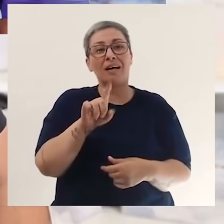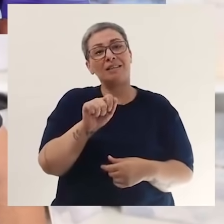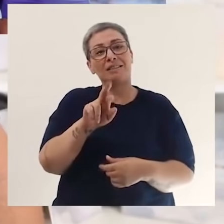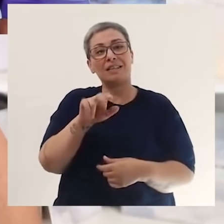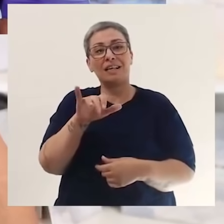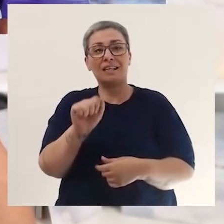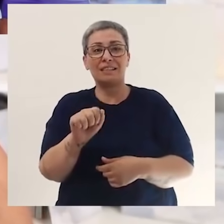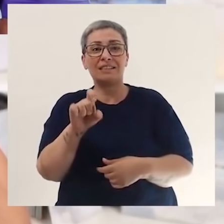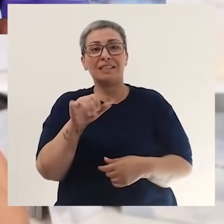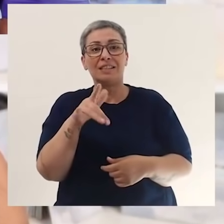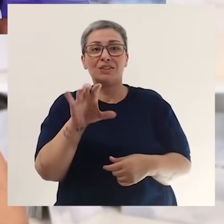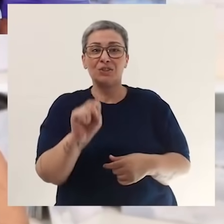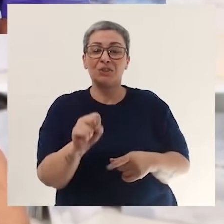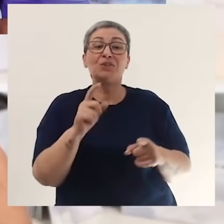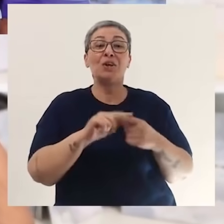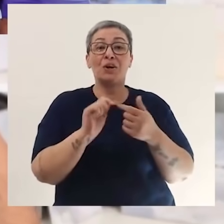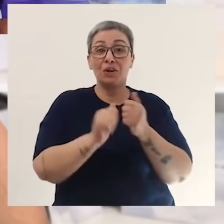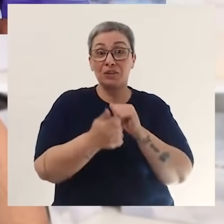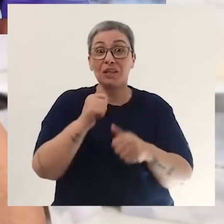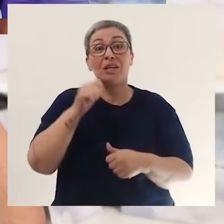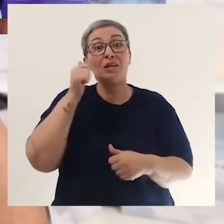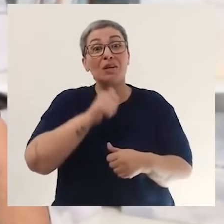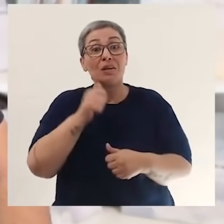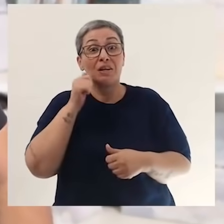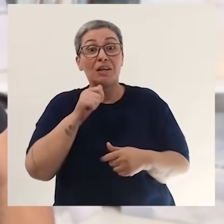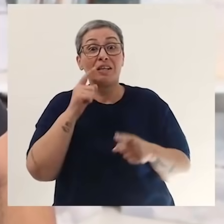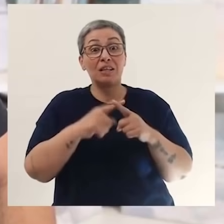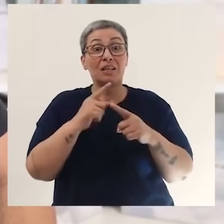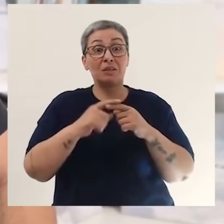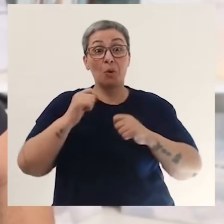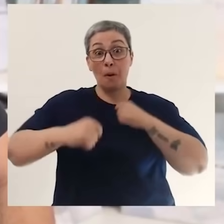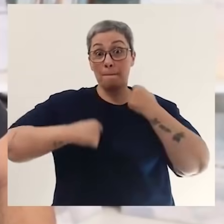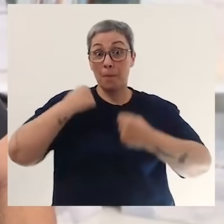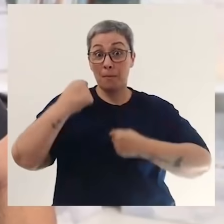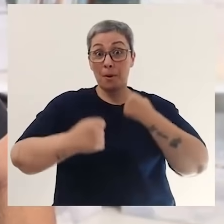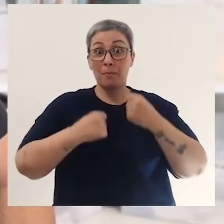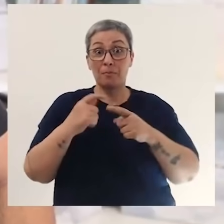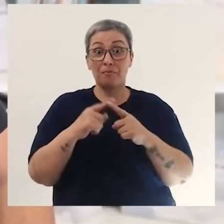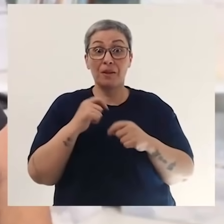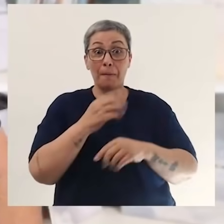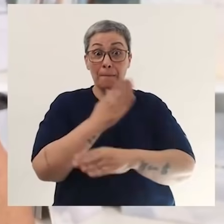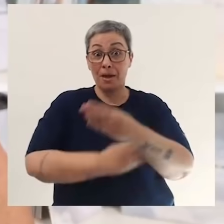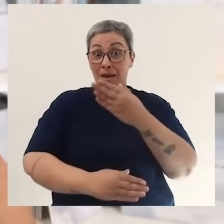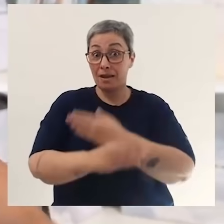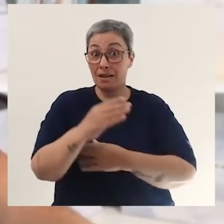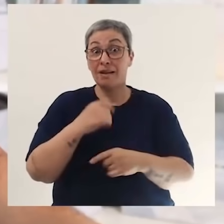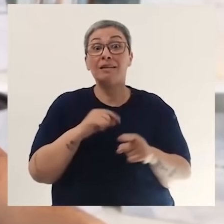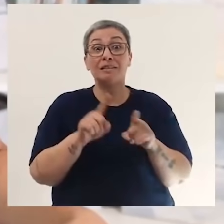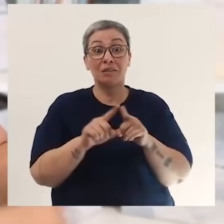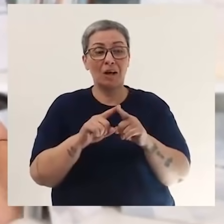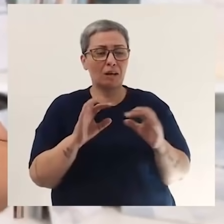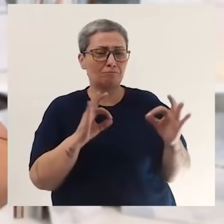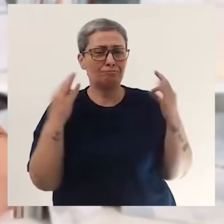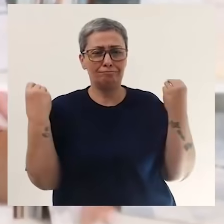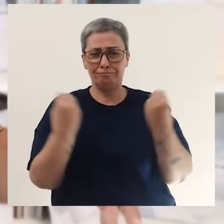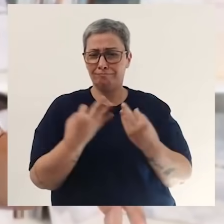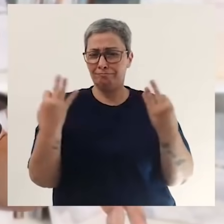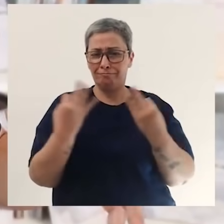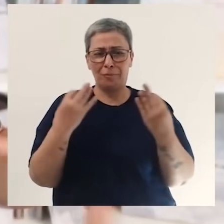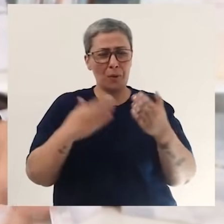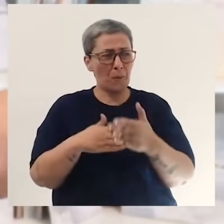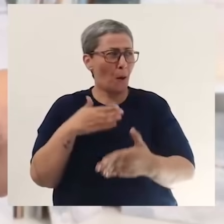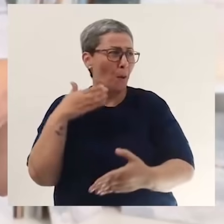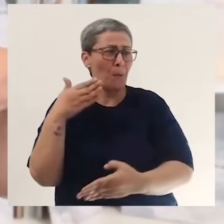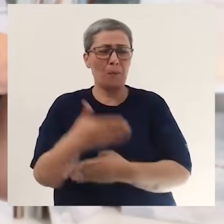Santos, atleta brasileira na modalidade de atletismo paralímpico. É fantástico ver a